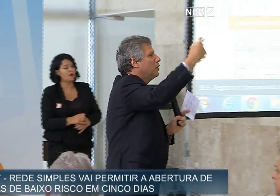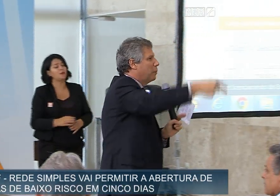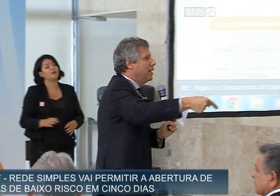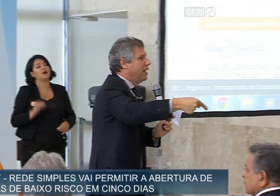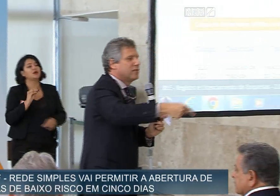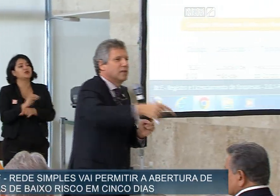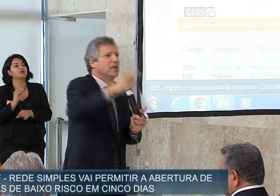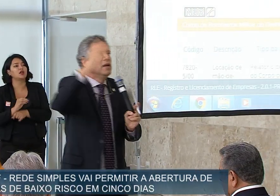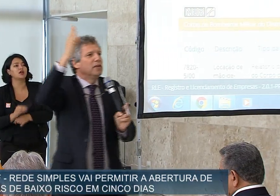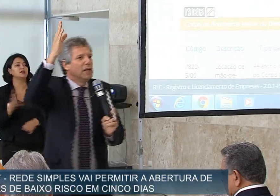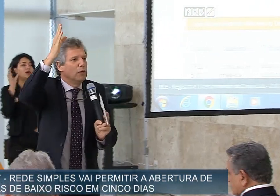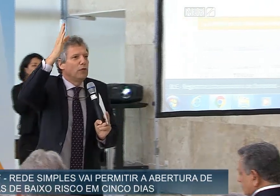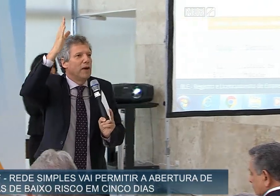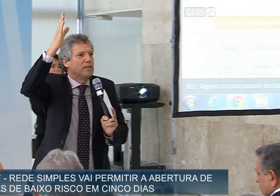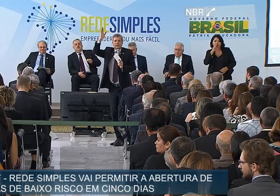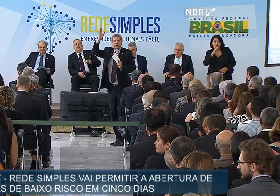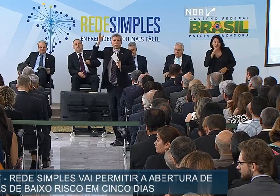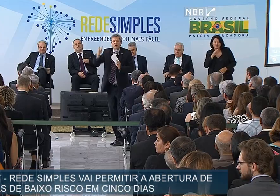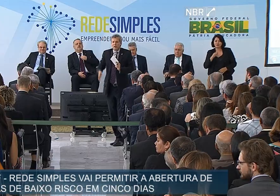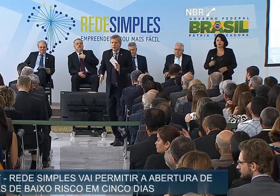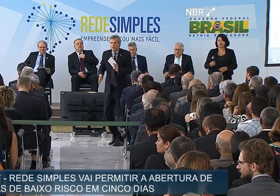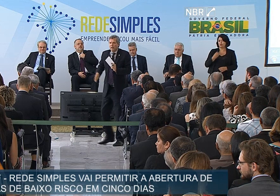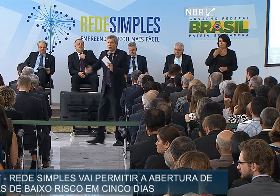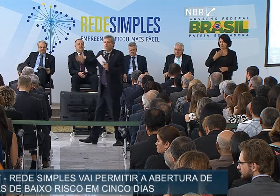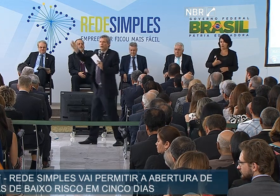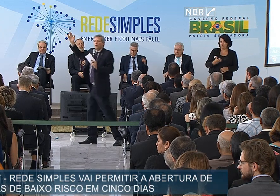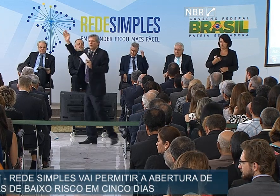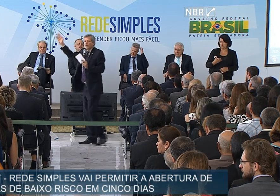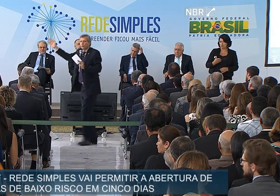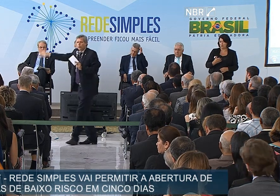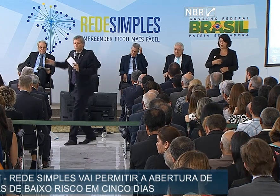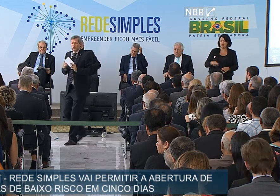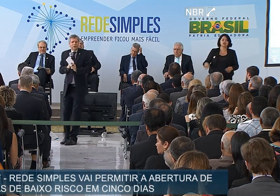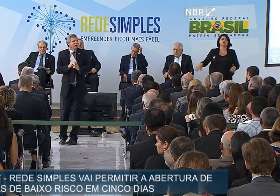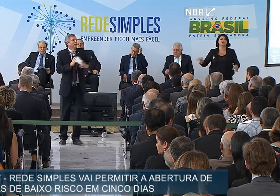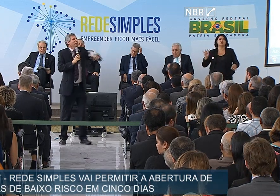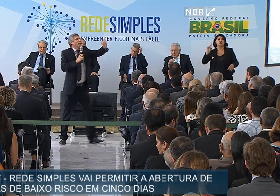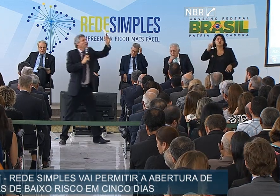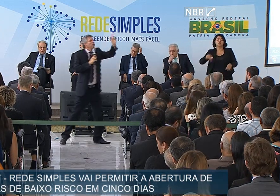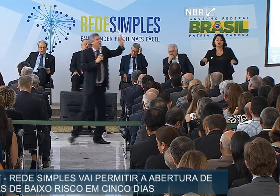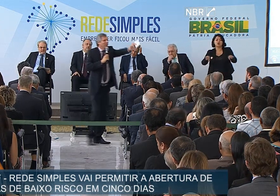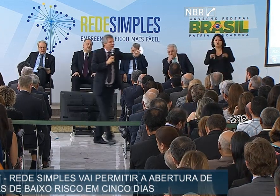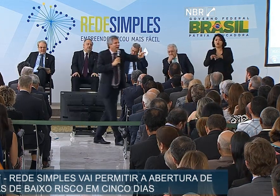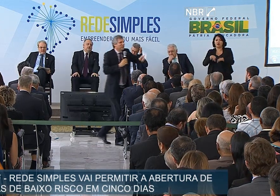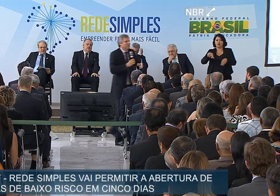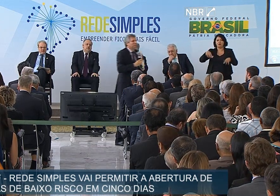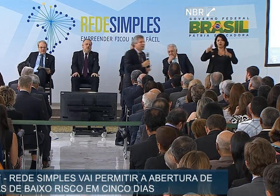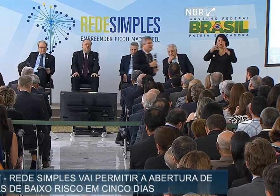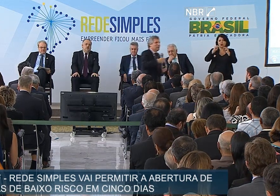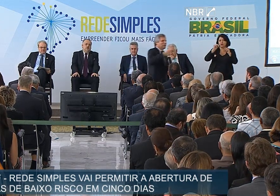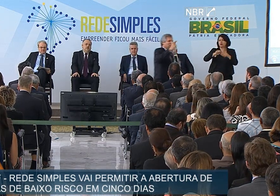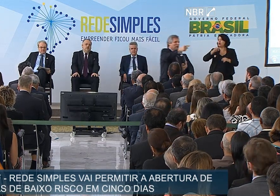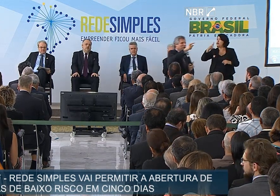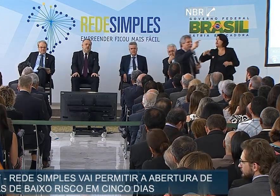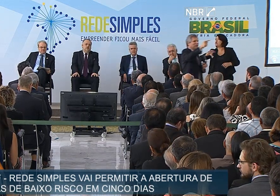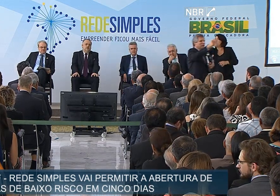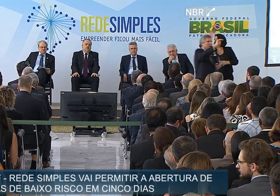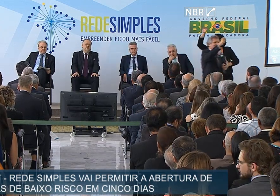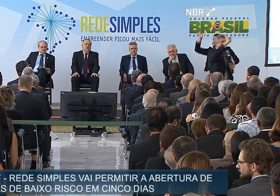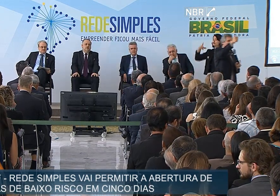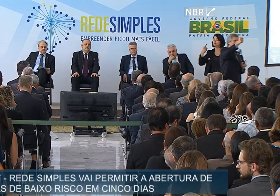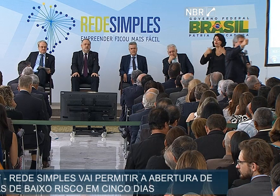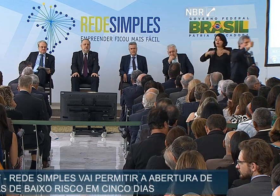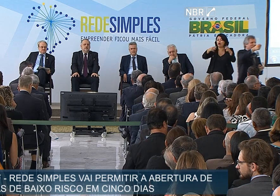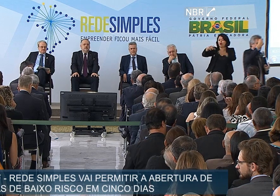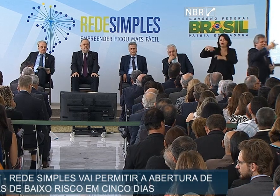a mesma experiência tanto faz ter no distrito federal ou no mato grosso ou em qualquer lugar mas o pessoal do Mato Grosso Do